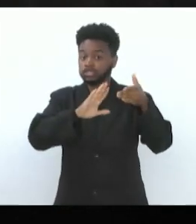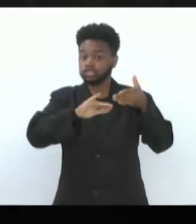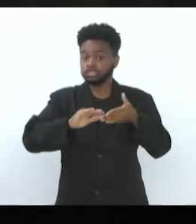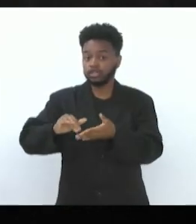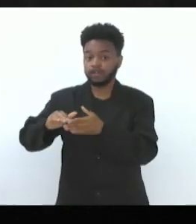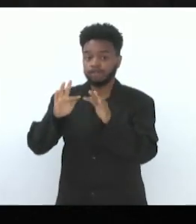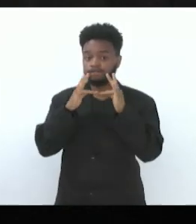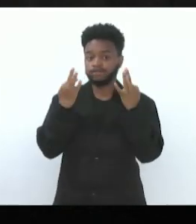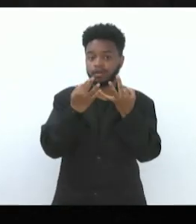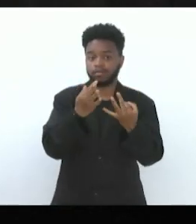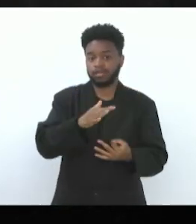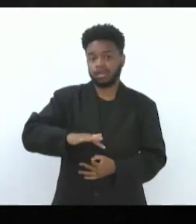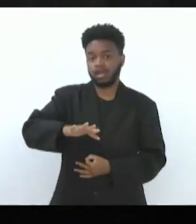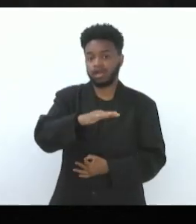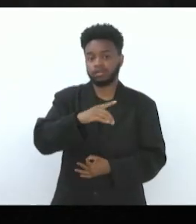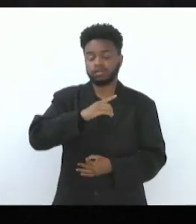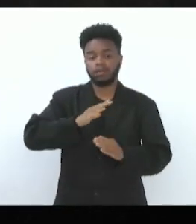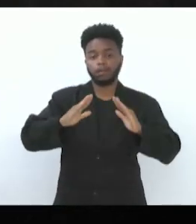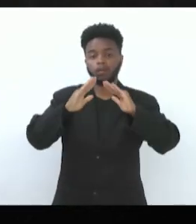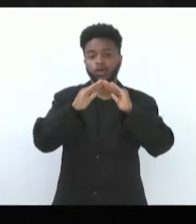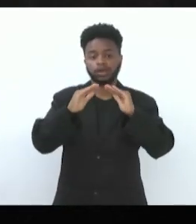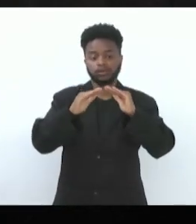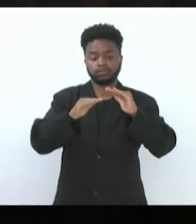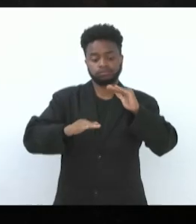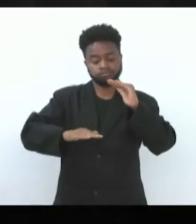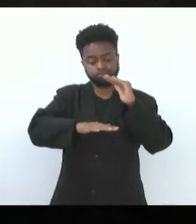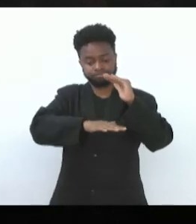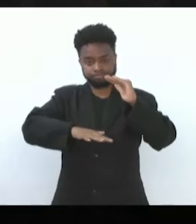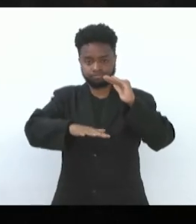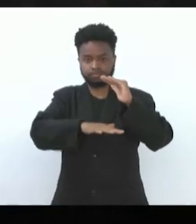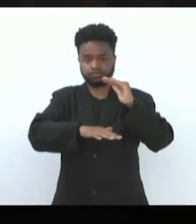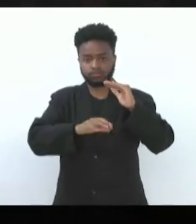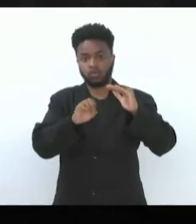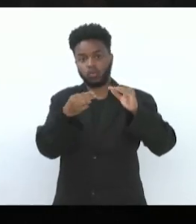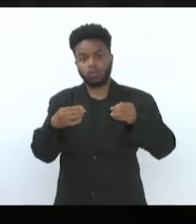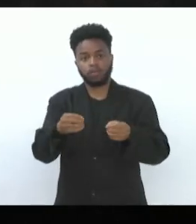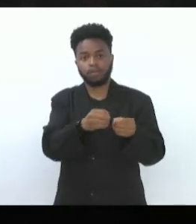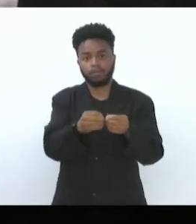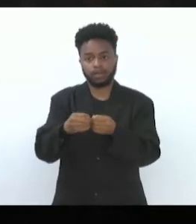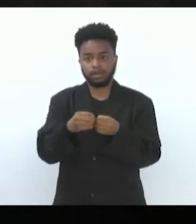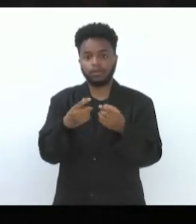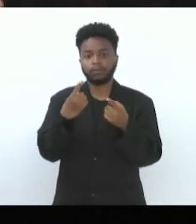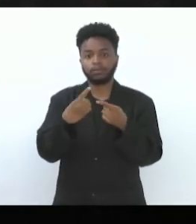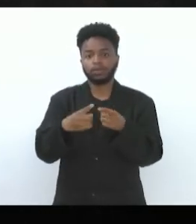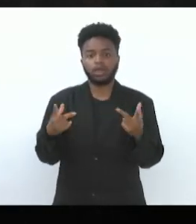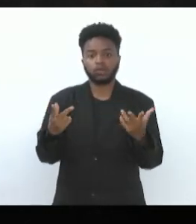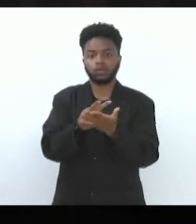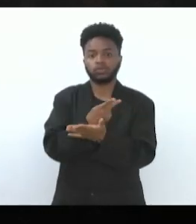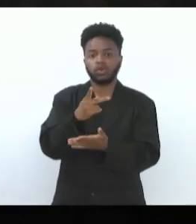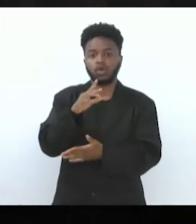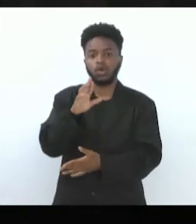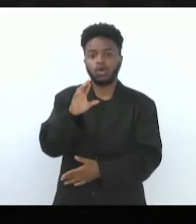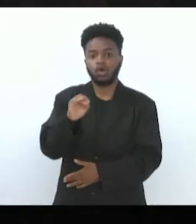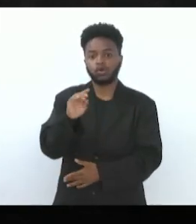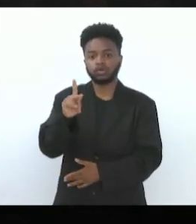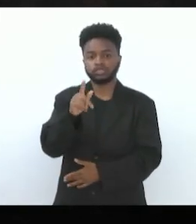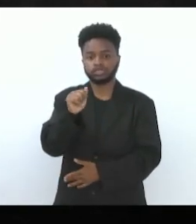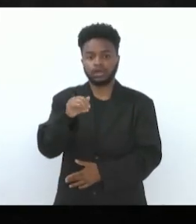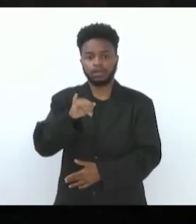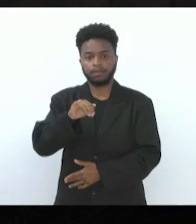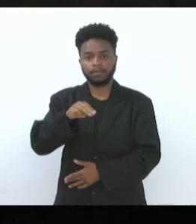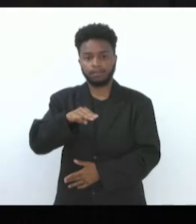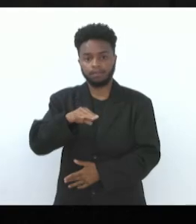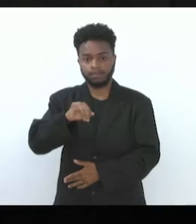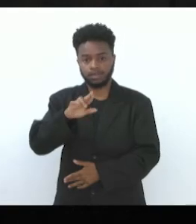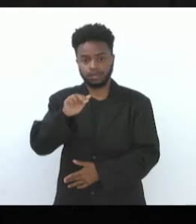que estão em cima dessas adutoras e umas que estão em torno. A que acontecia em Rocha Miranda estava no entorno. Lá na Vila Quente, acho que uma